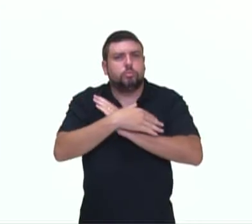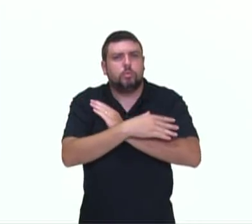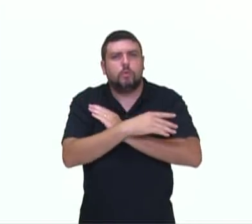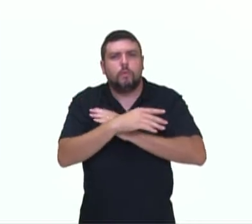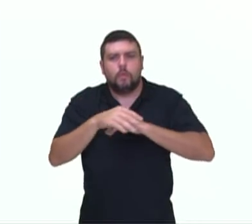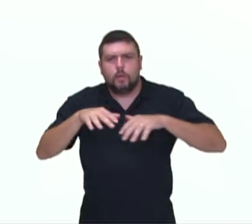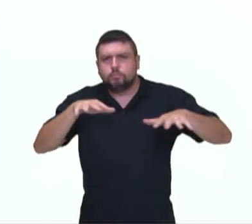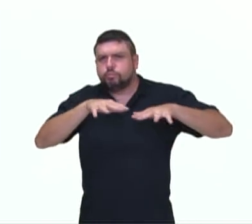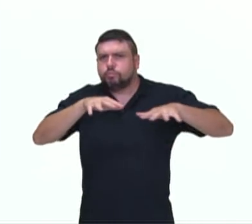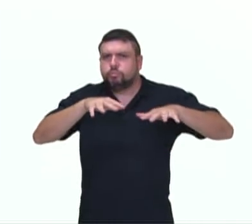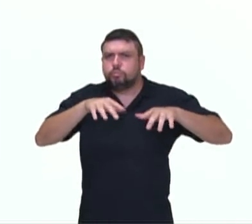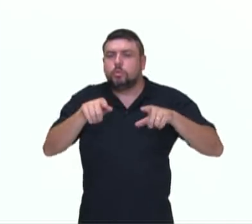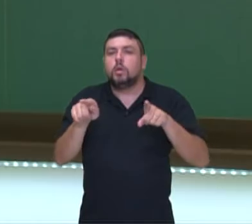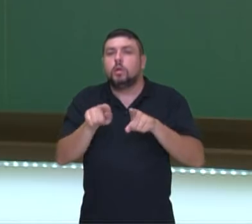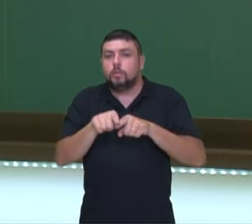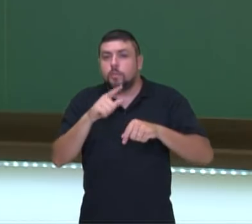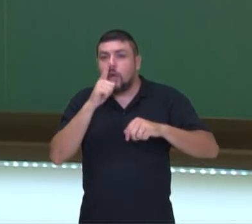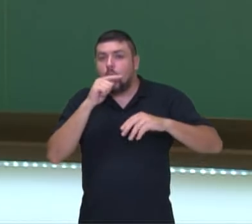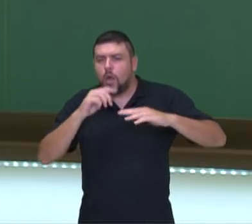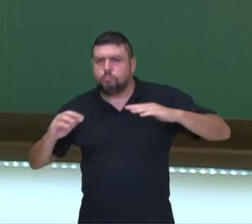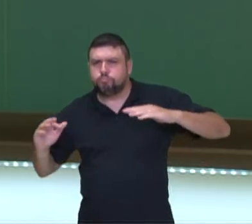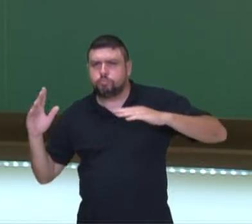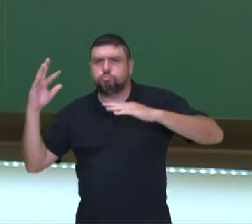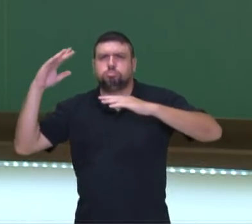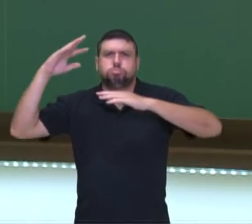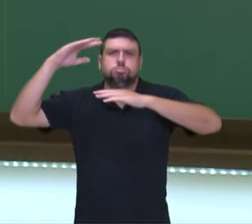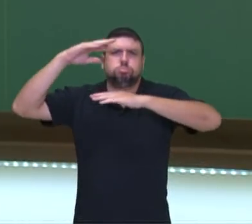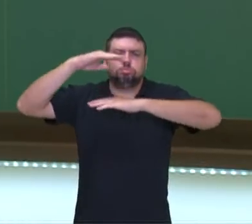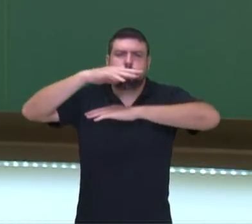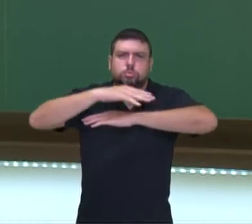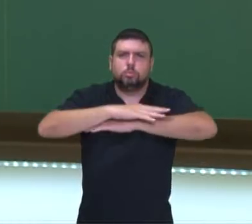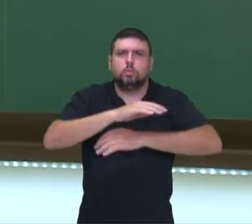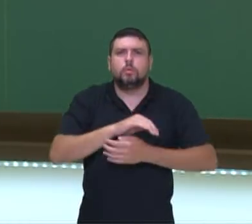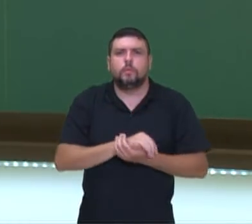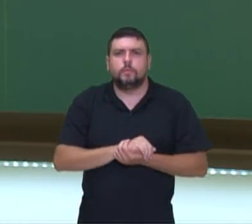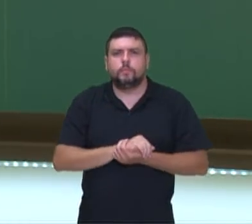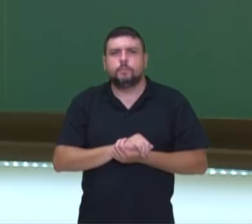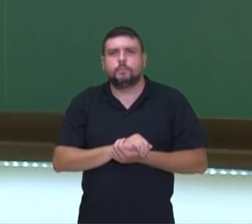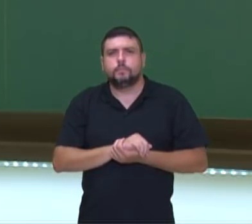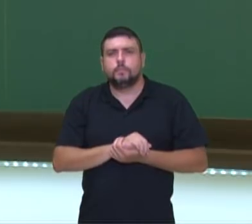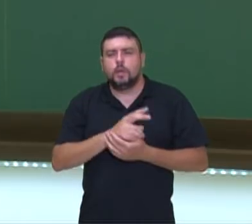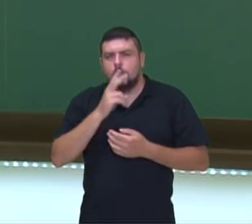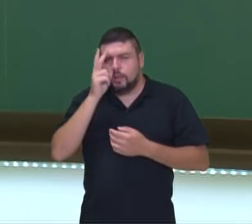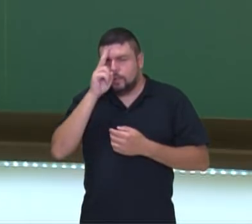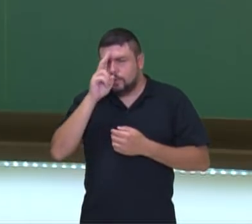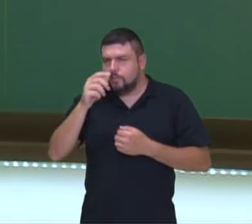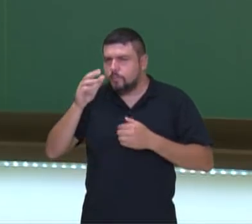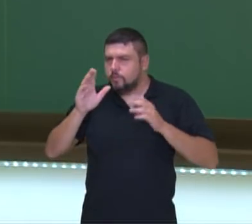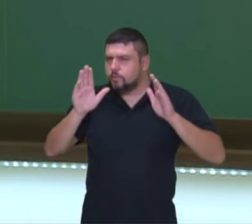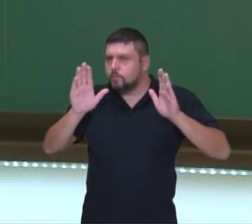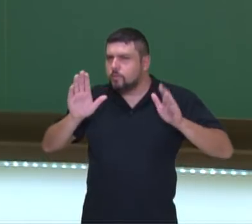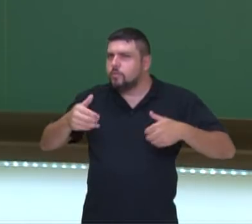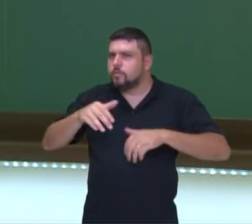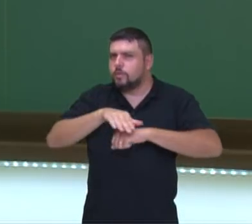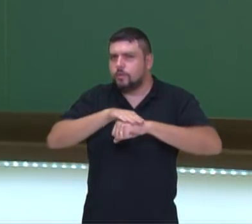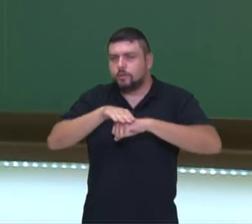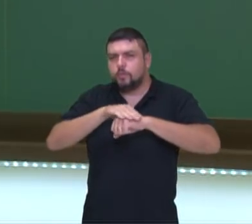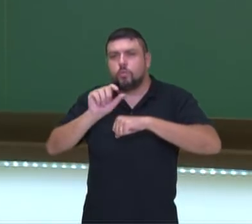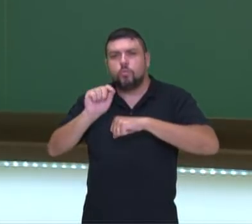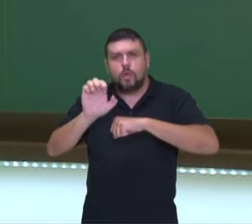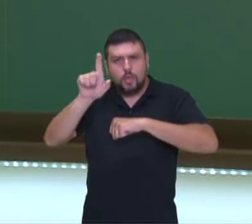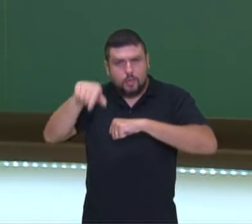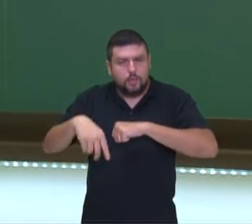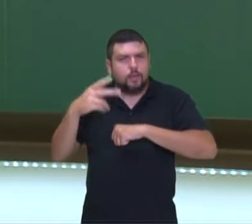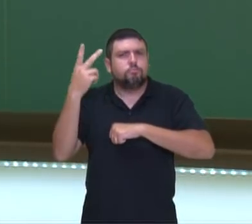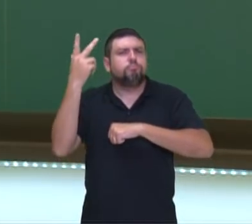terremotos e dos tsunamis. Então lembra que nós já conversamos que esses são eventos, fenômenos naturais?